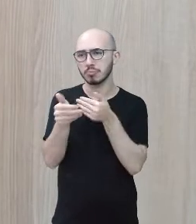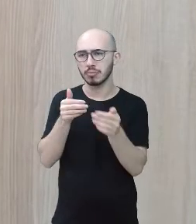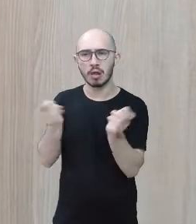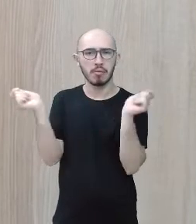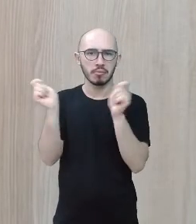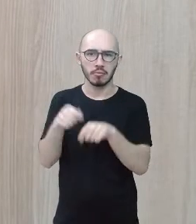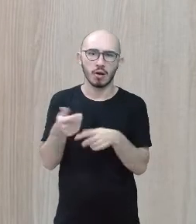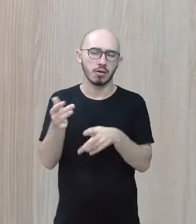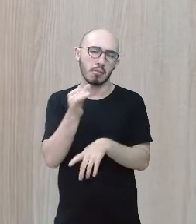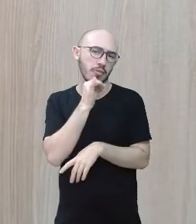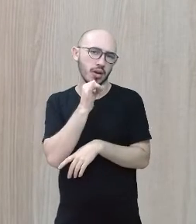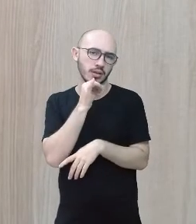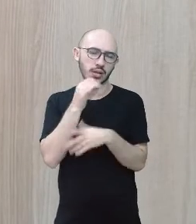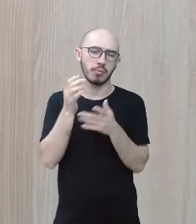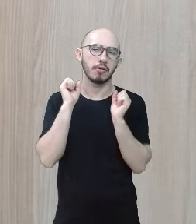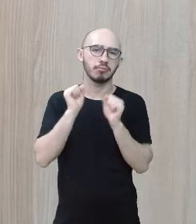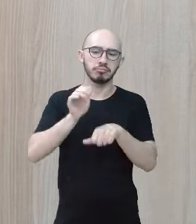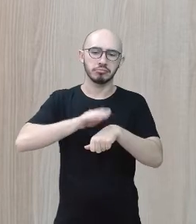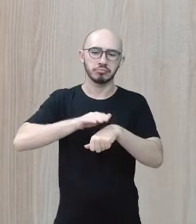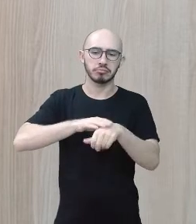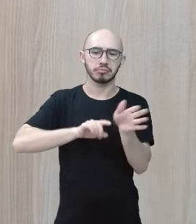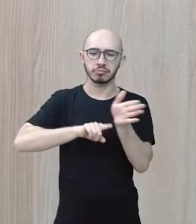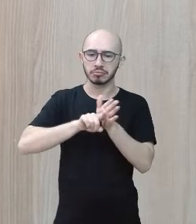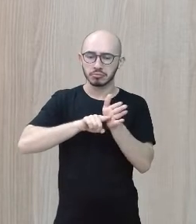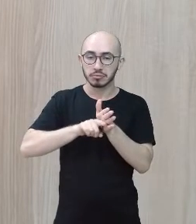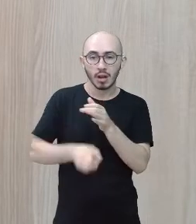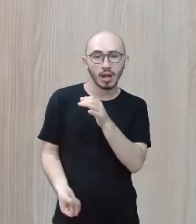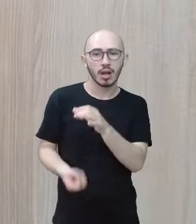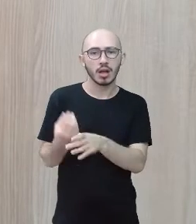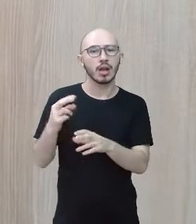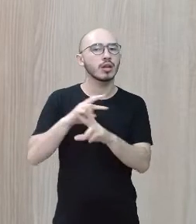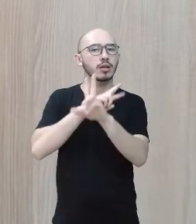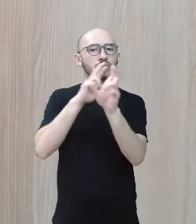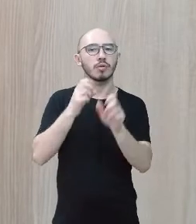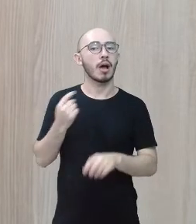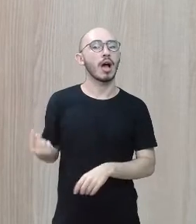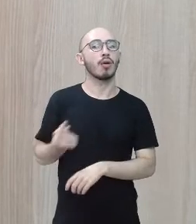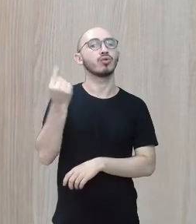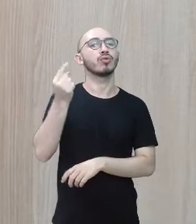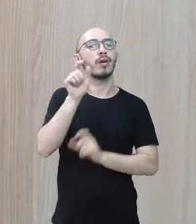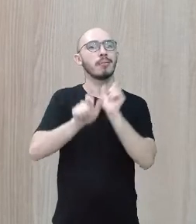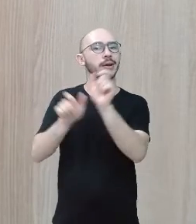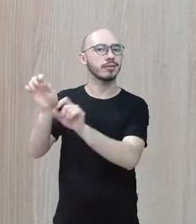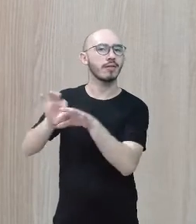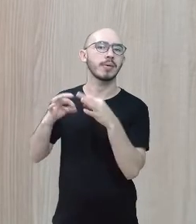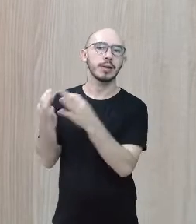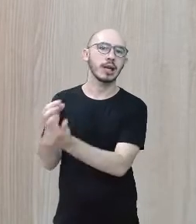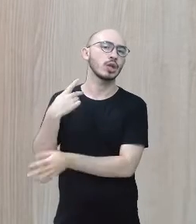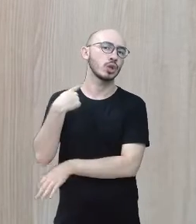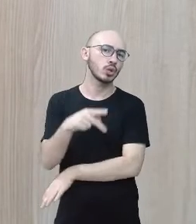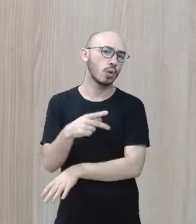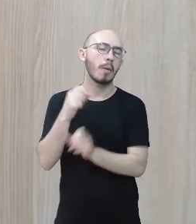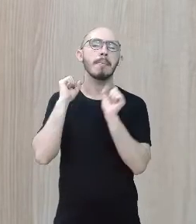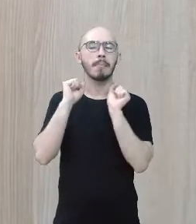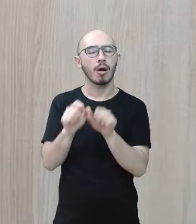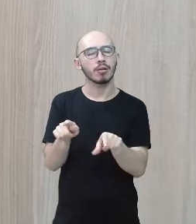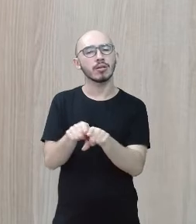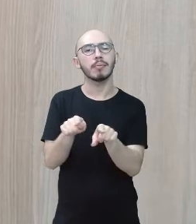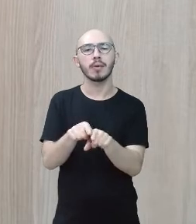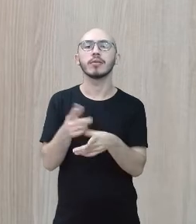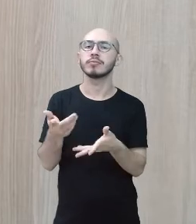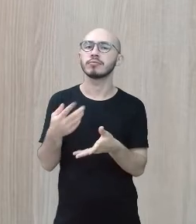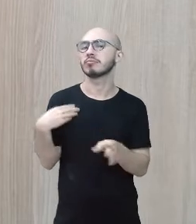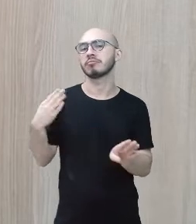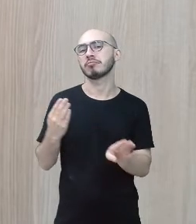uma pesquisa relacionada também à altura dos seus familiares. E aí você pode encontrar uma relação